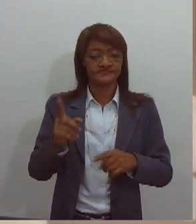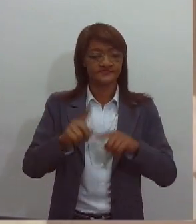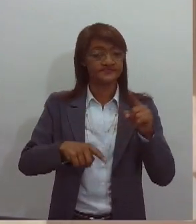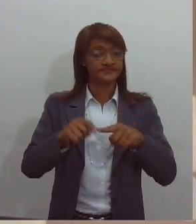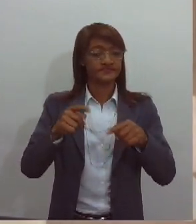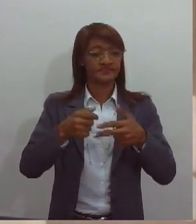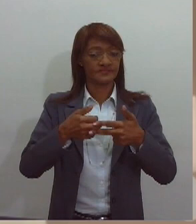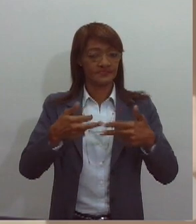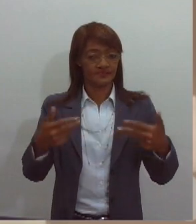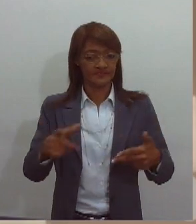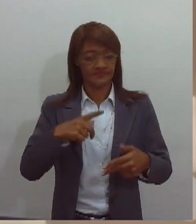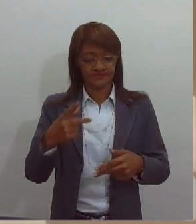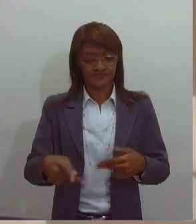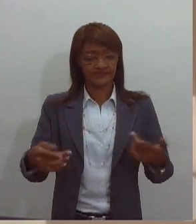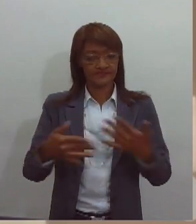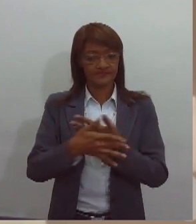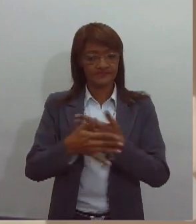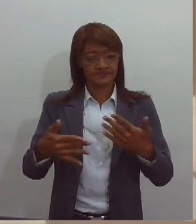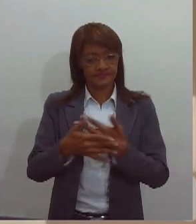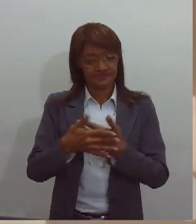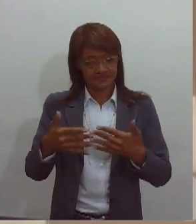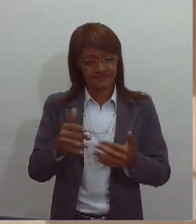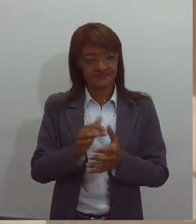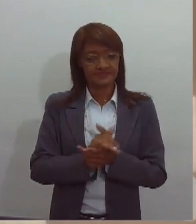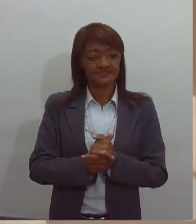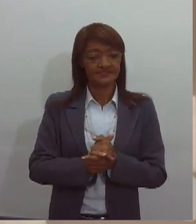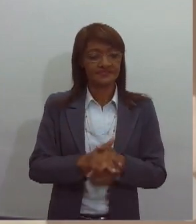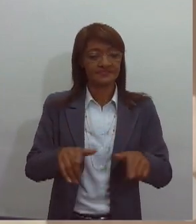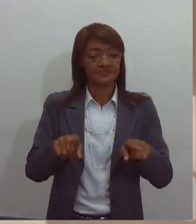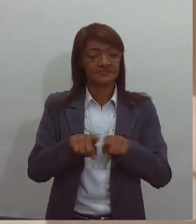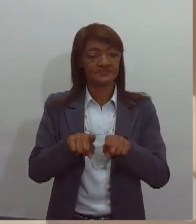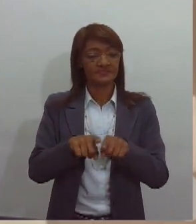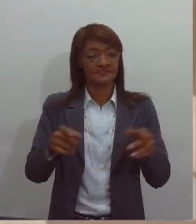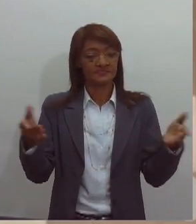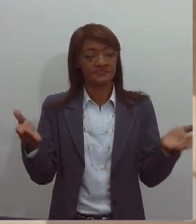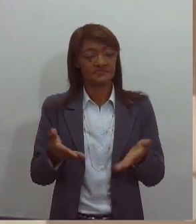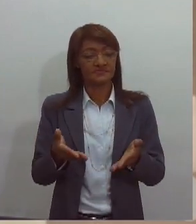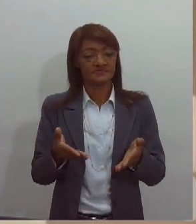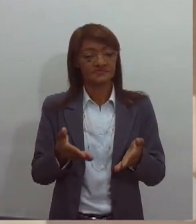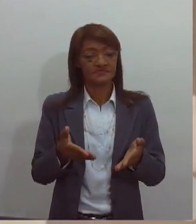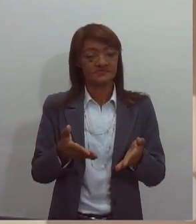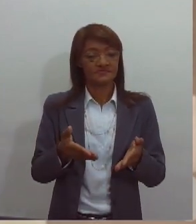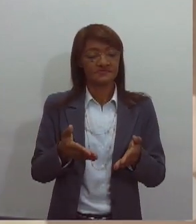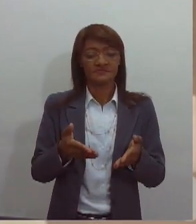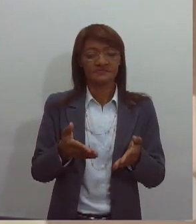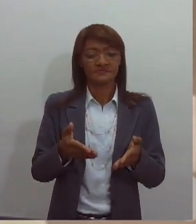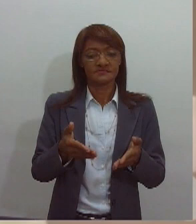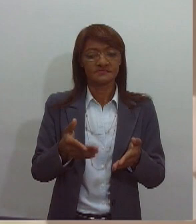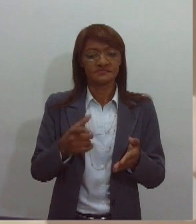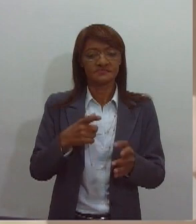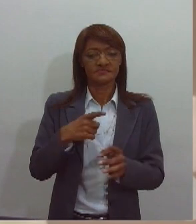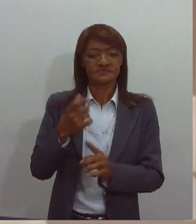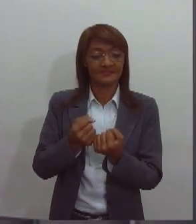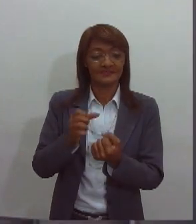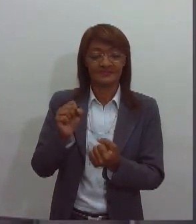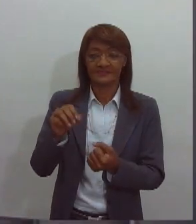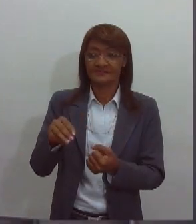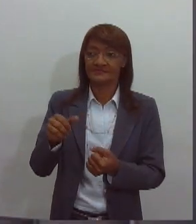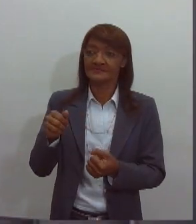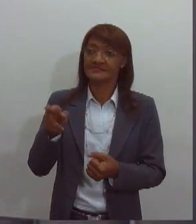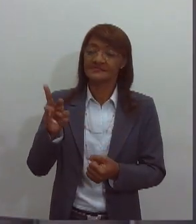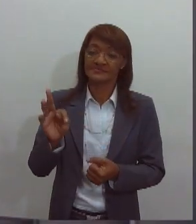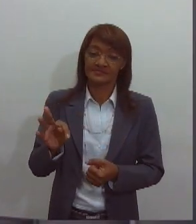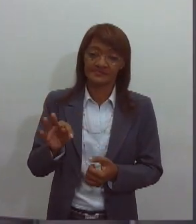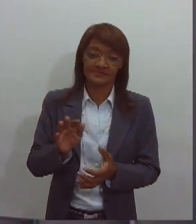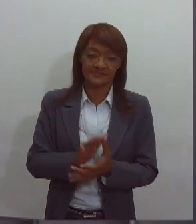cidade. Além disso, a gente tem hoje uma rede de processamento de dados hiperconvergentes. Qual,